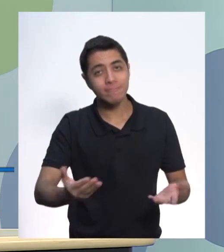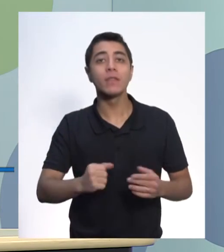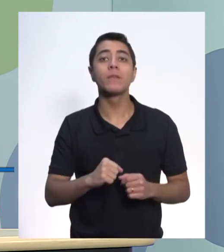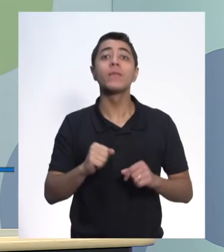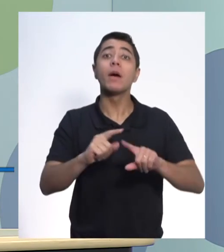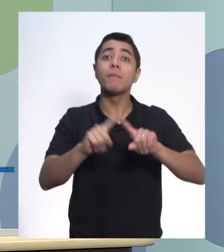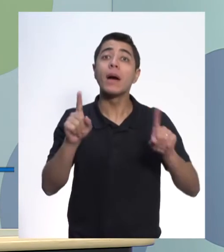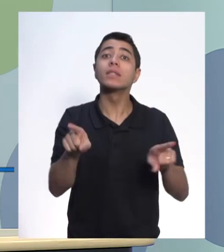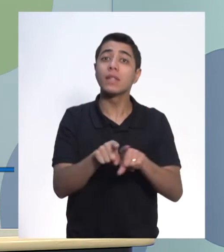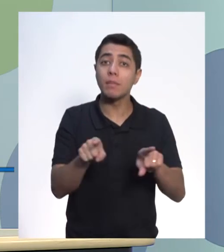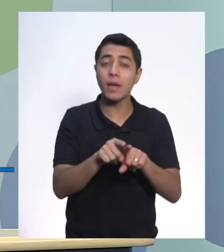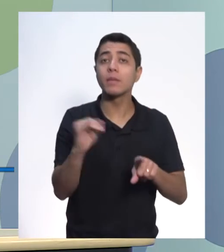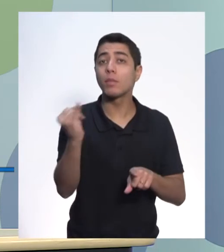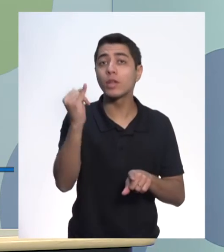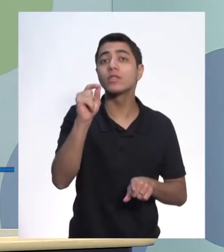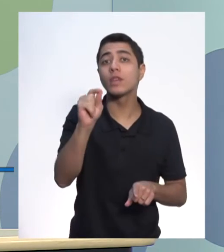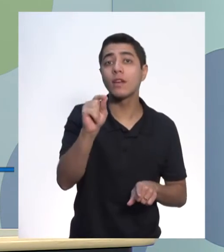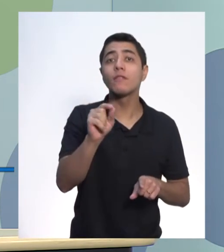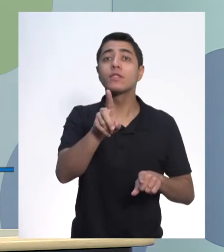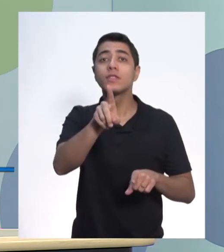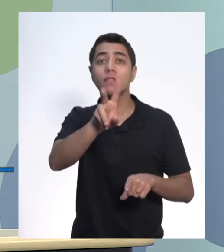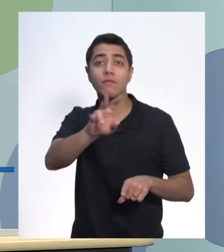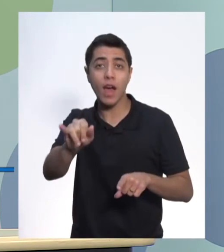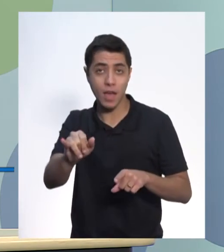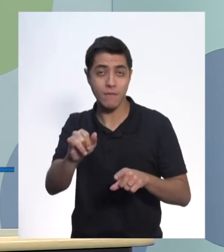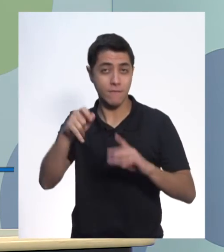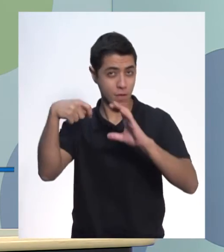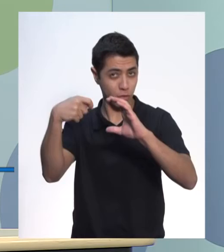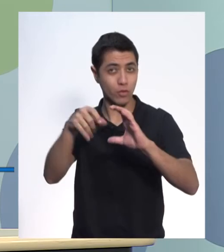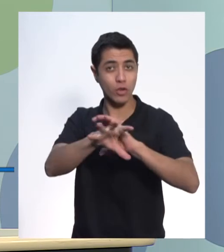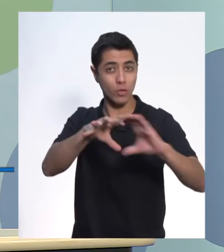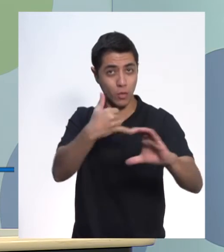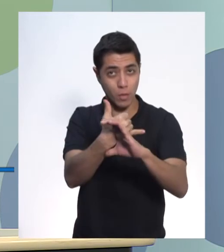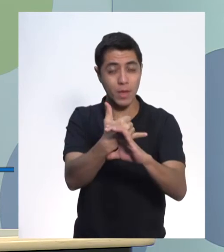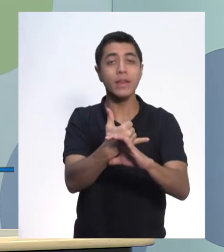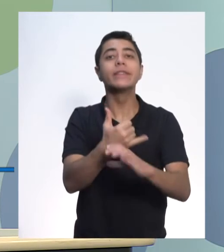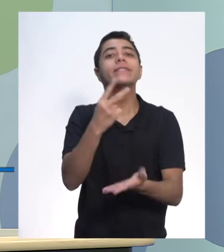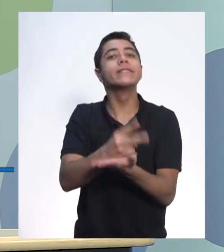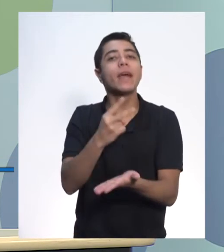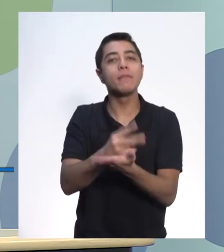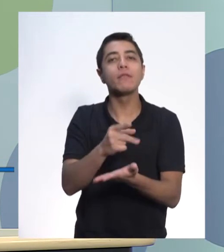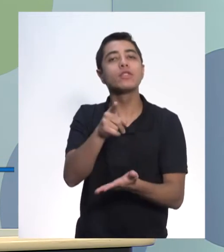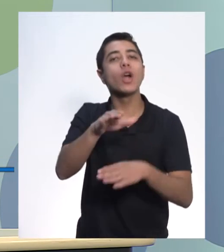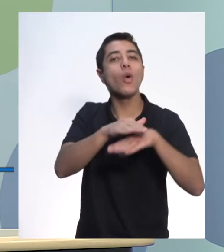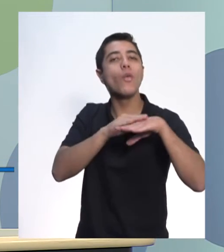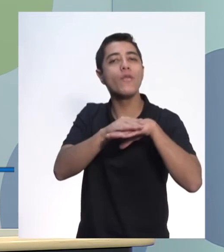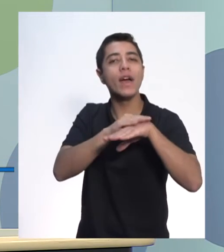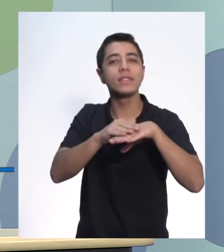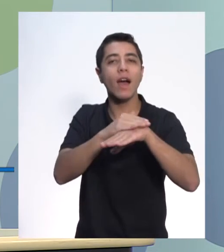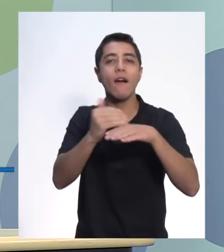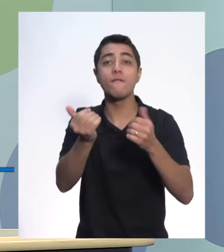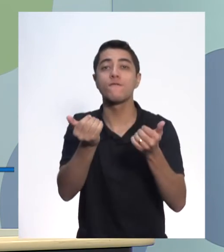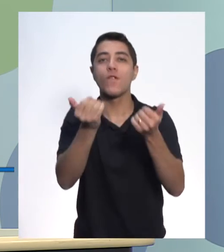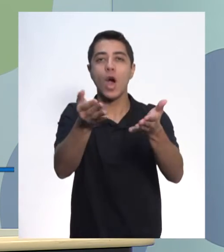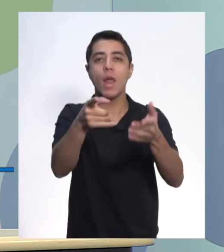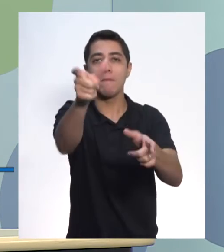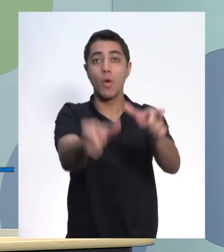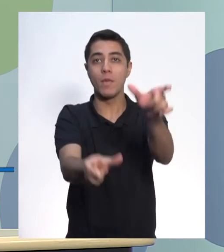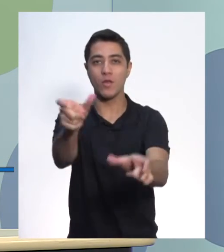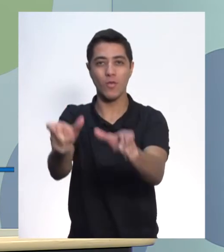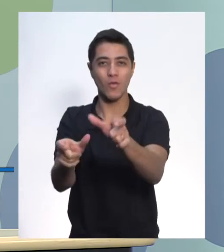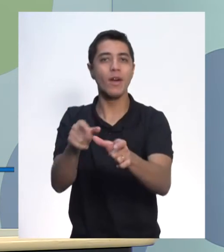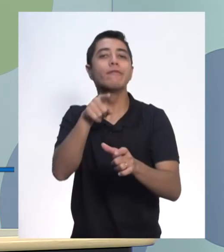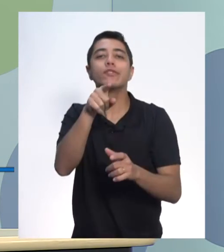cena. Também isso é interessante para manter, na verdade, a audiência do público. Né? É como se você estivesse falando com o público e ele responde. Faz